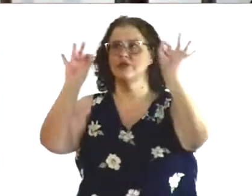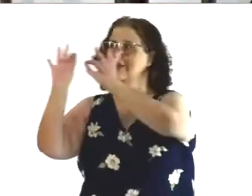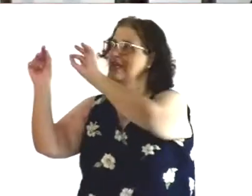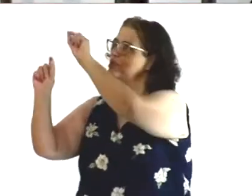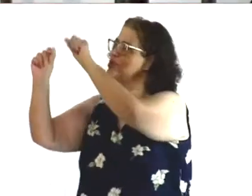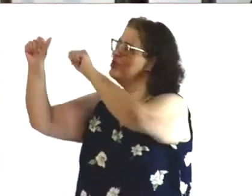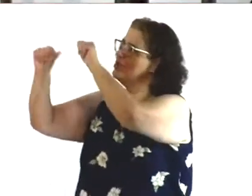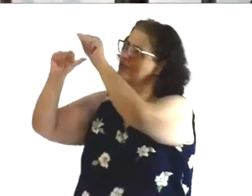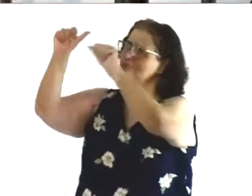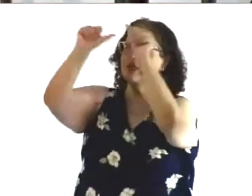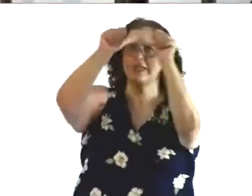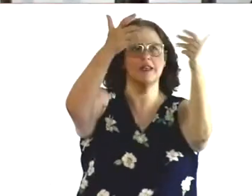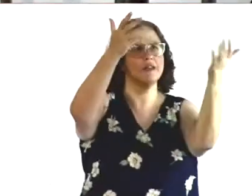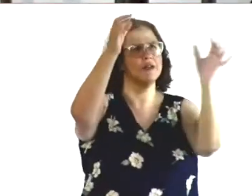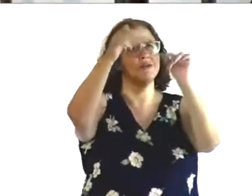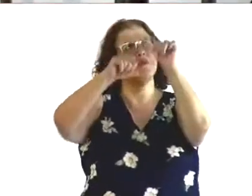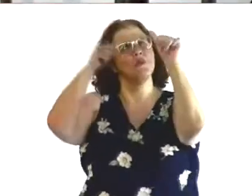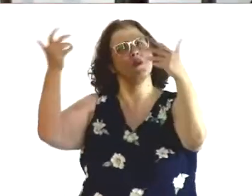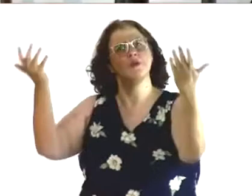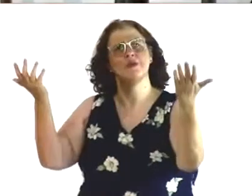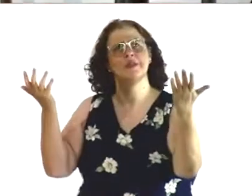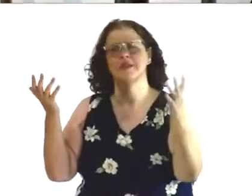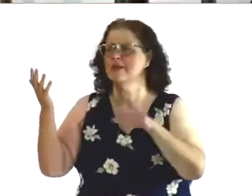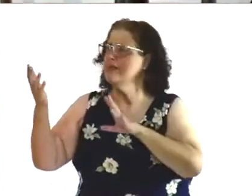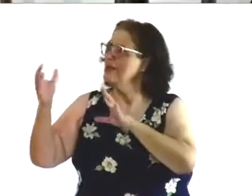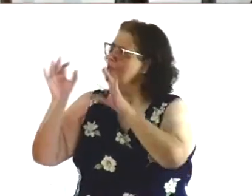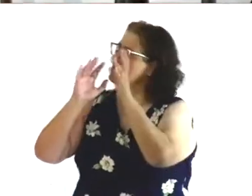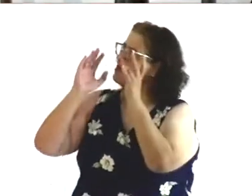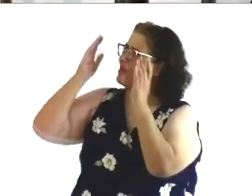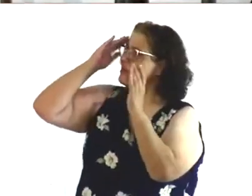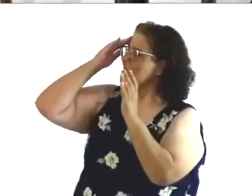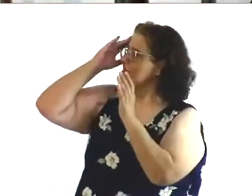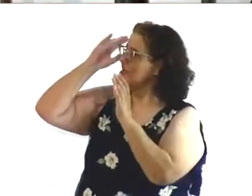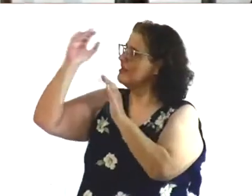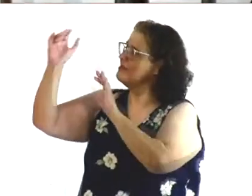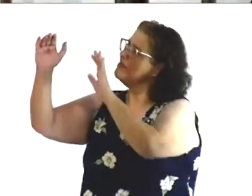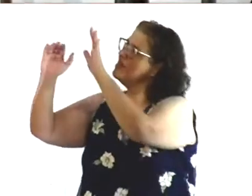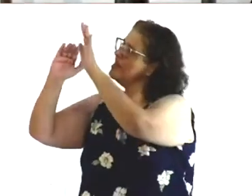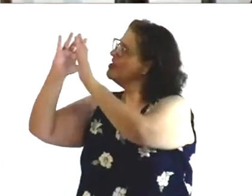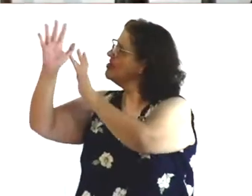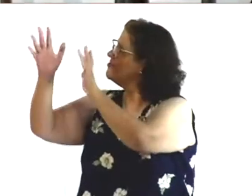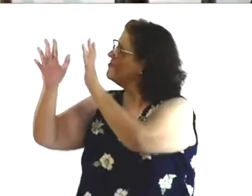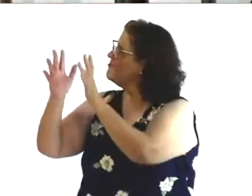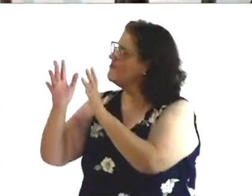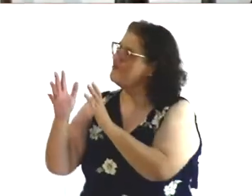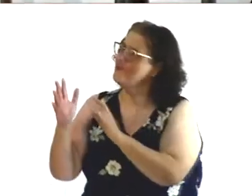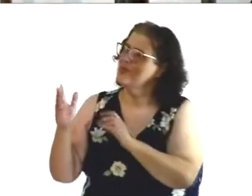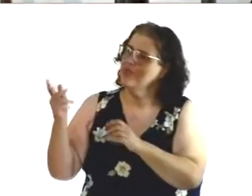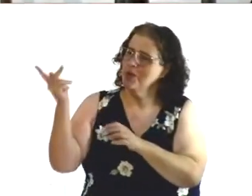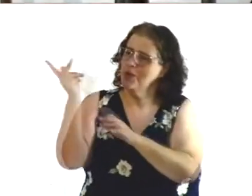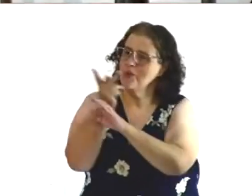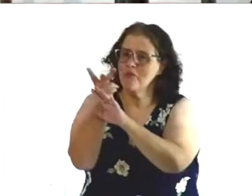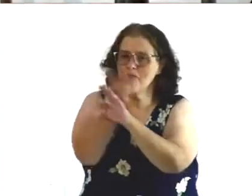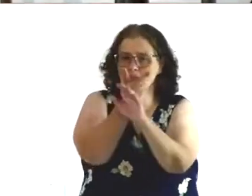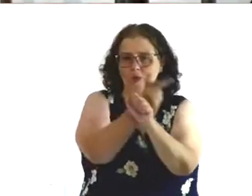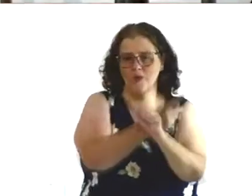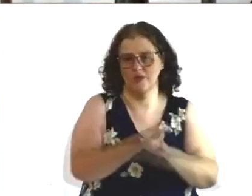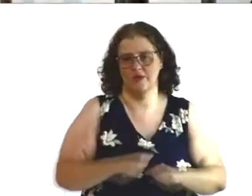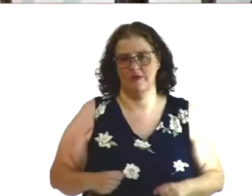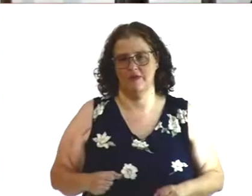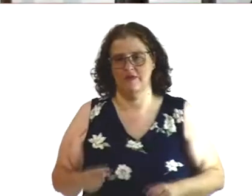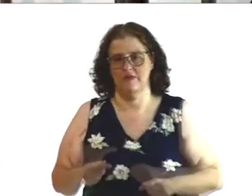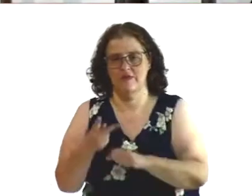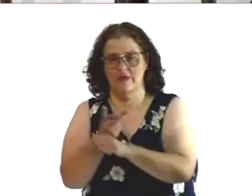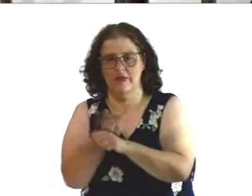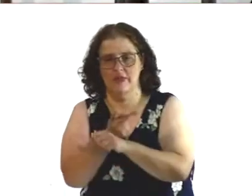começou a fazer conta e começou a extrair dessa ideia uma busca por um entendimento sobre como